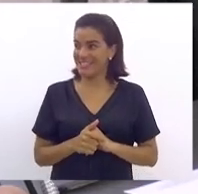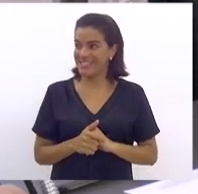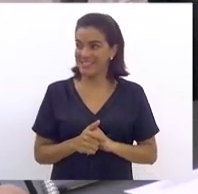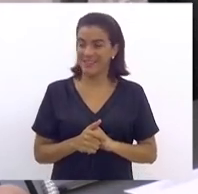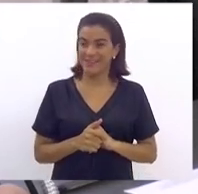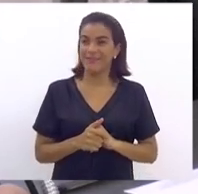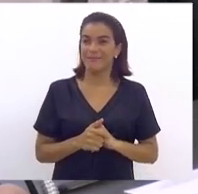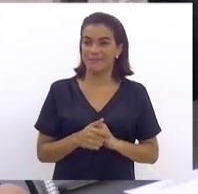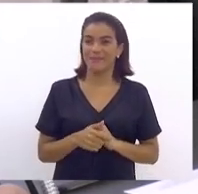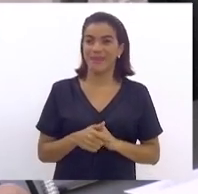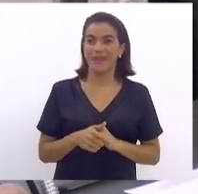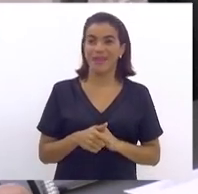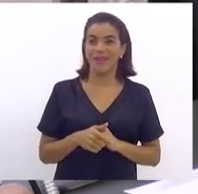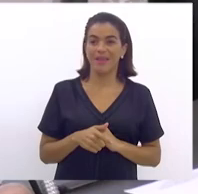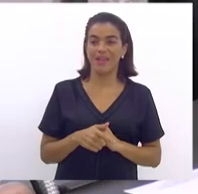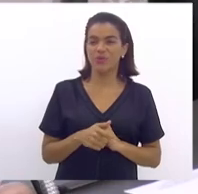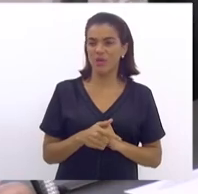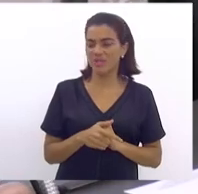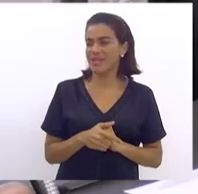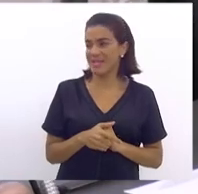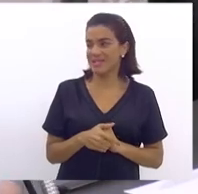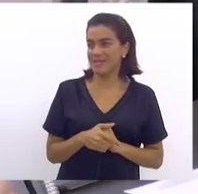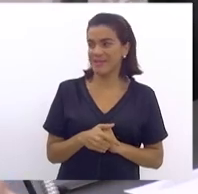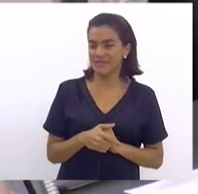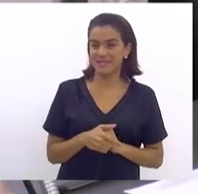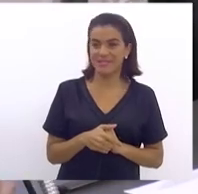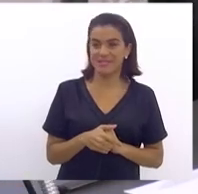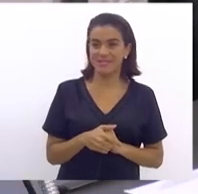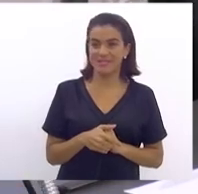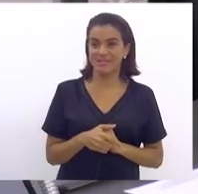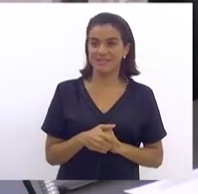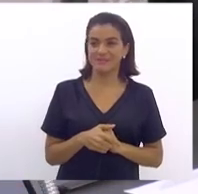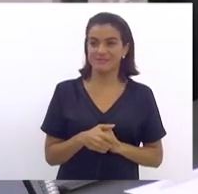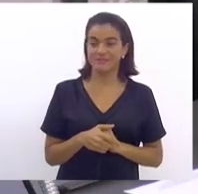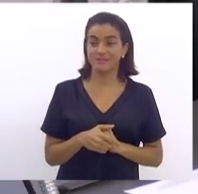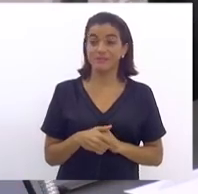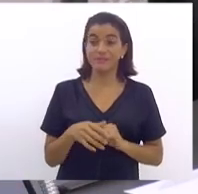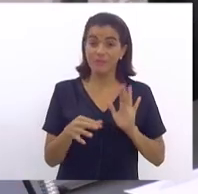de Janeiro e dá outras providências.